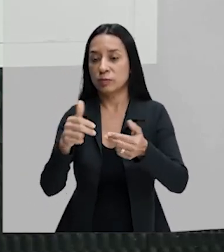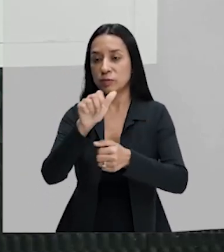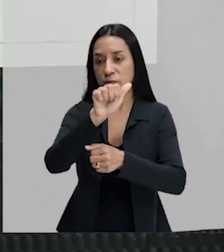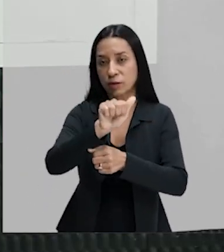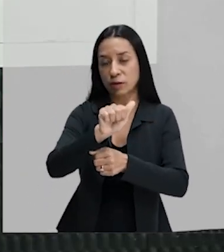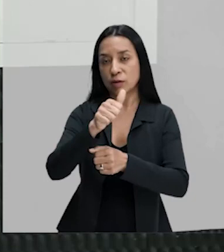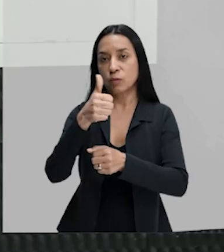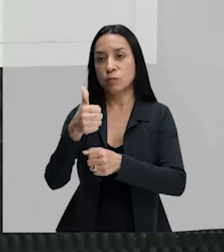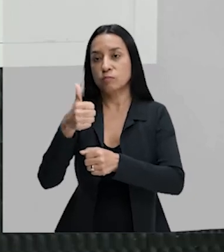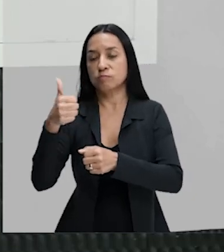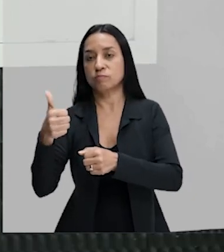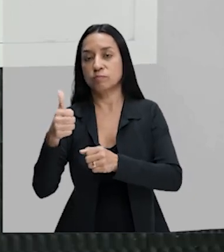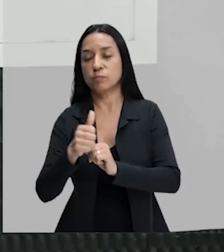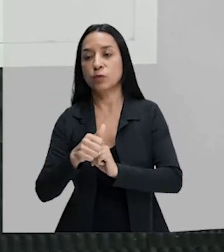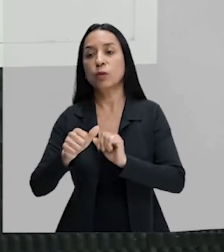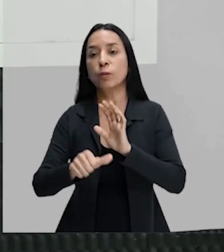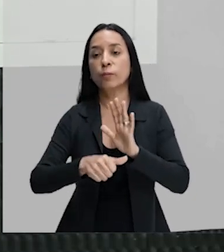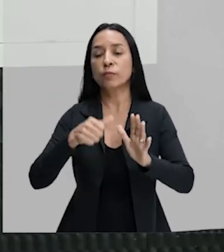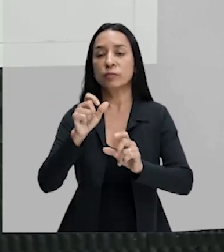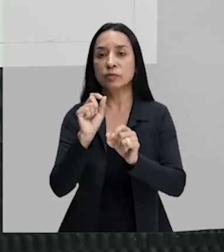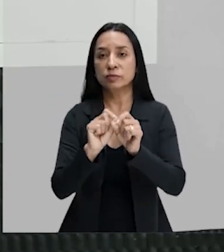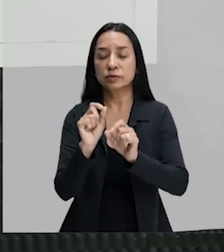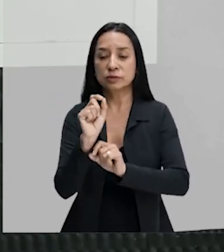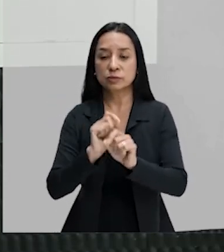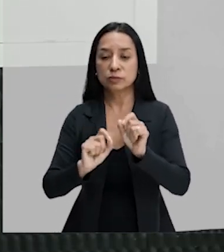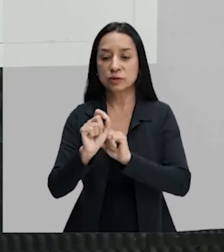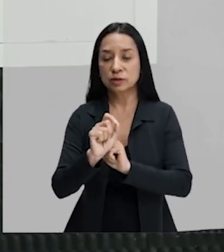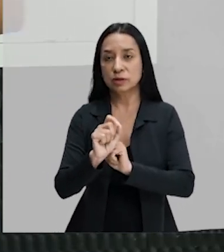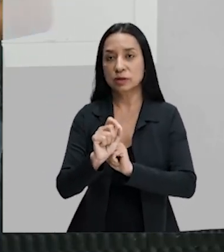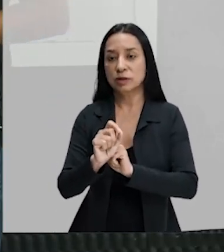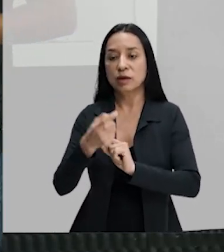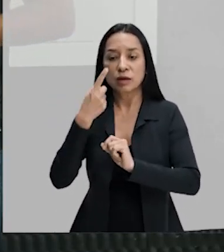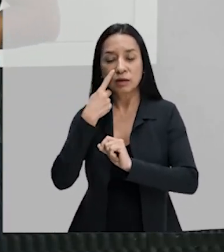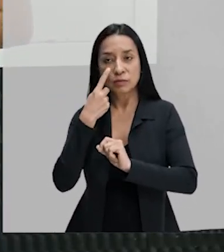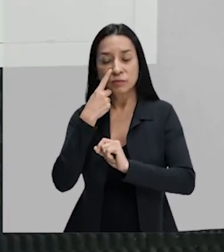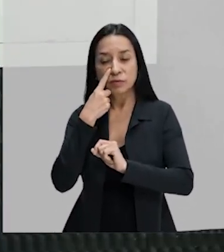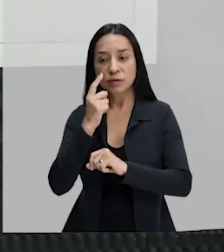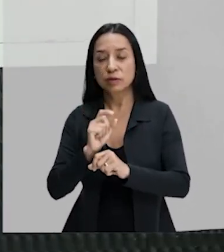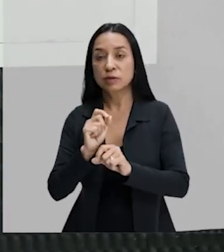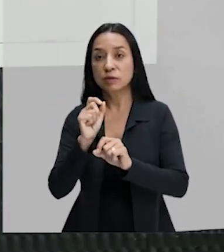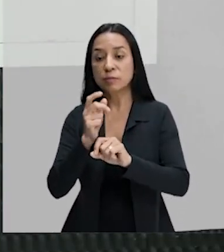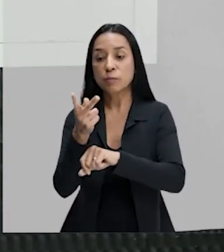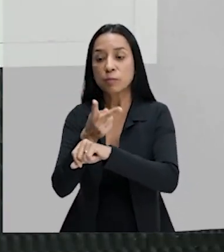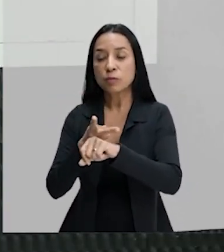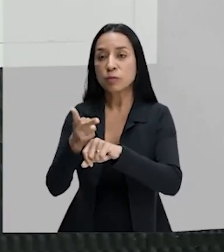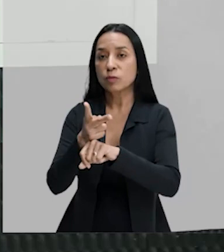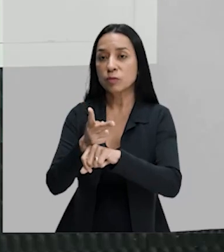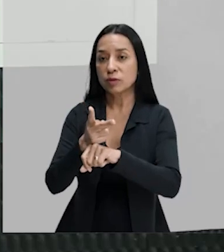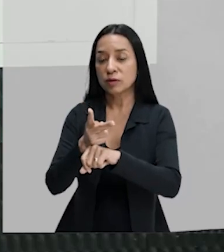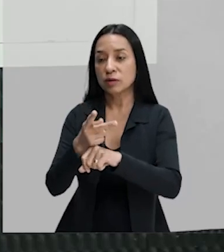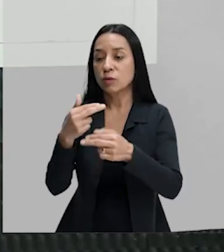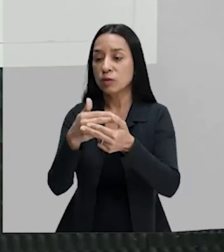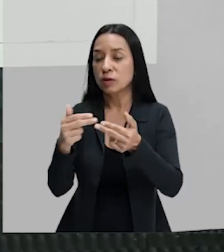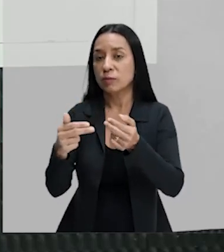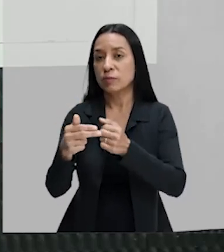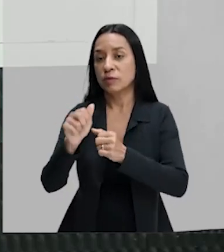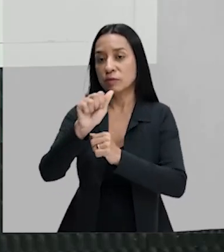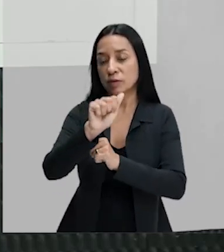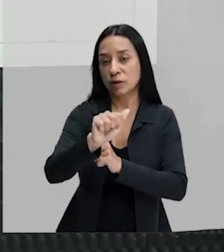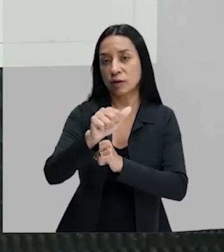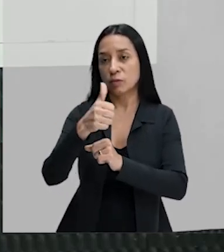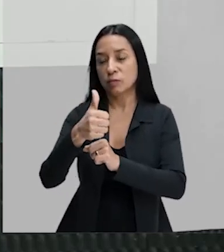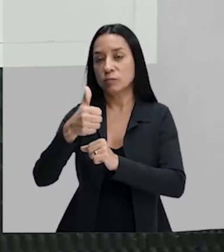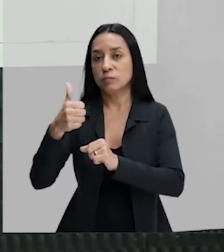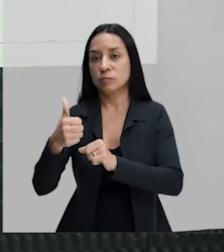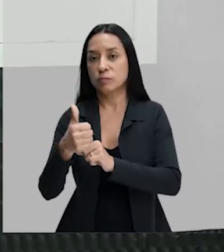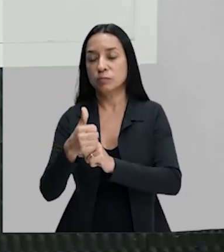A11. Então, a primeira coisa que você vai fazer é você localizar esse elemento A11. Tá? Saber onde que ele